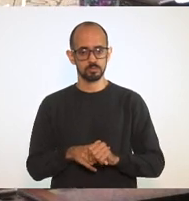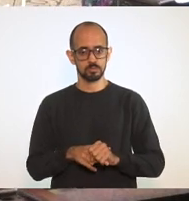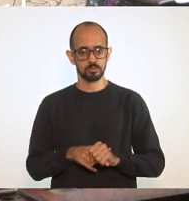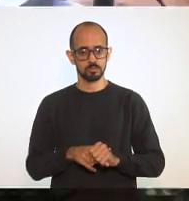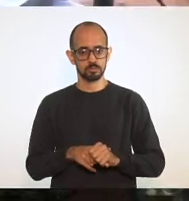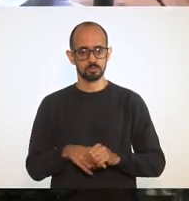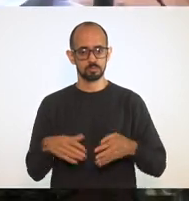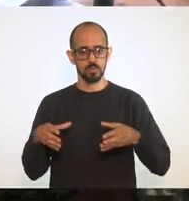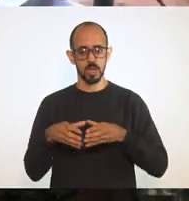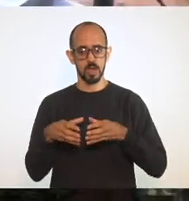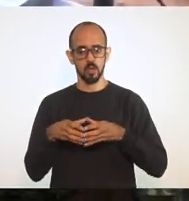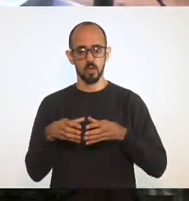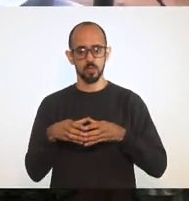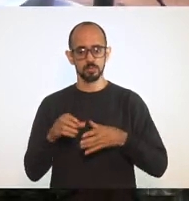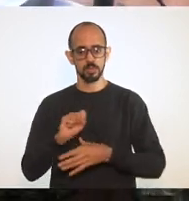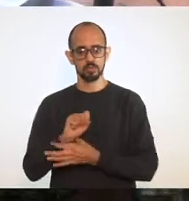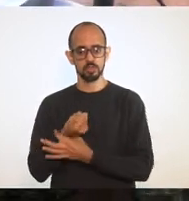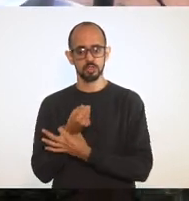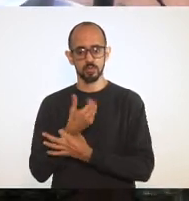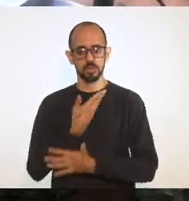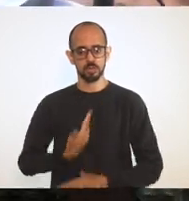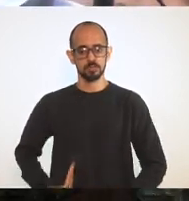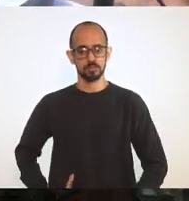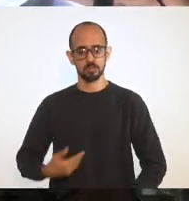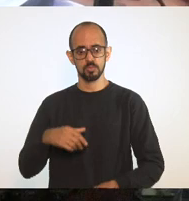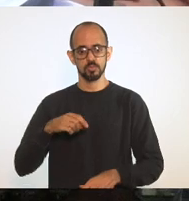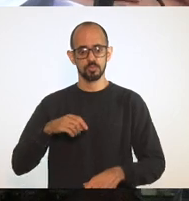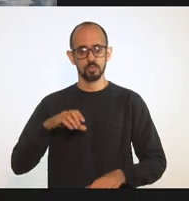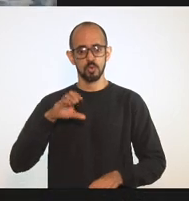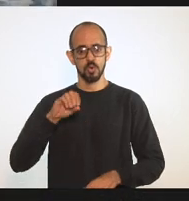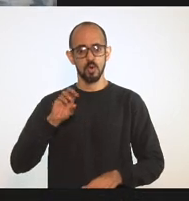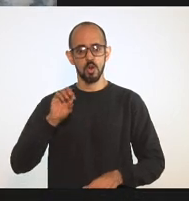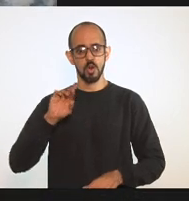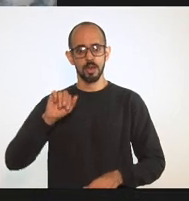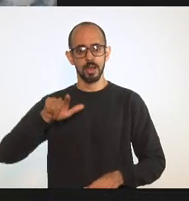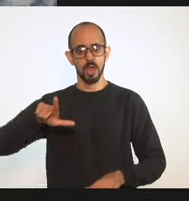Pela Comissão de Segurança Pública, deputado Coronel Salema.